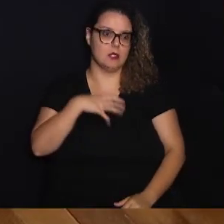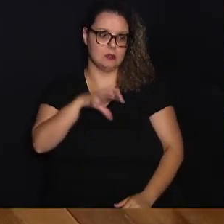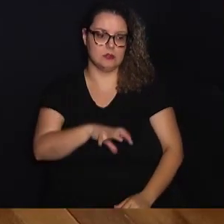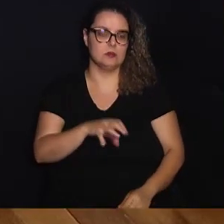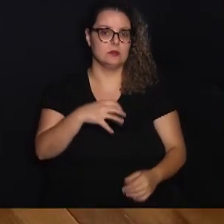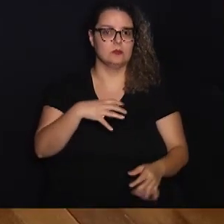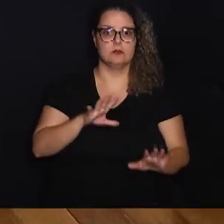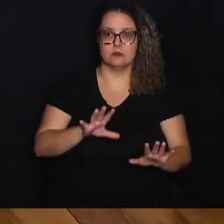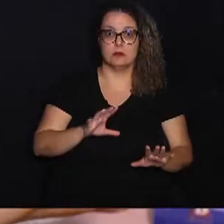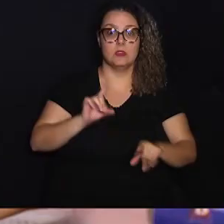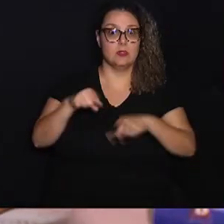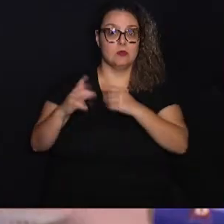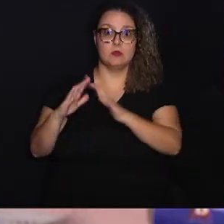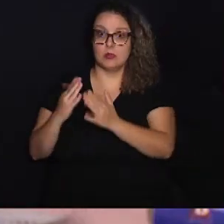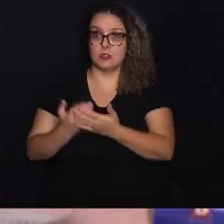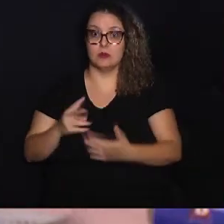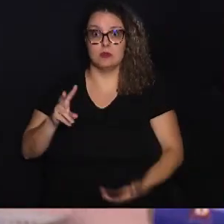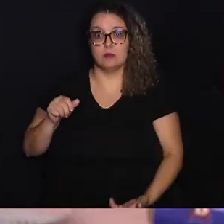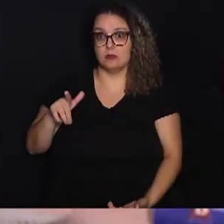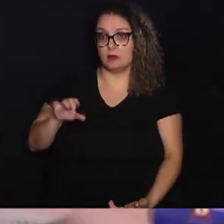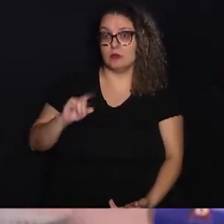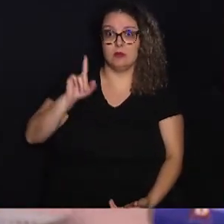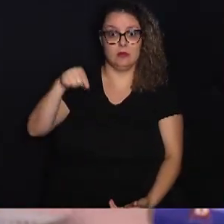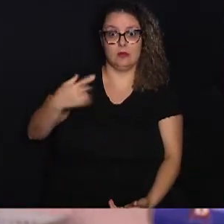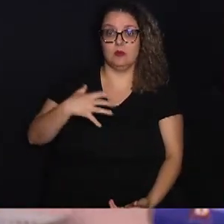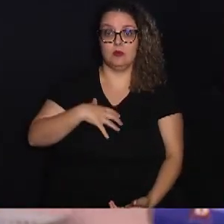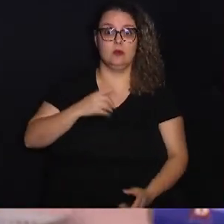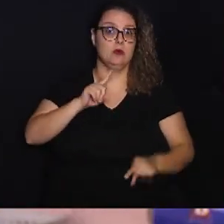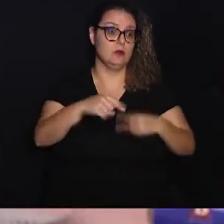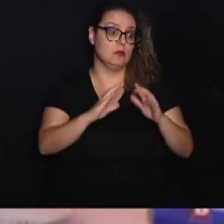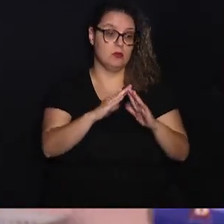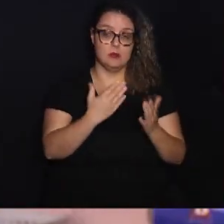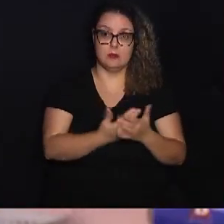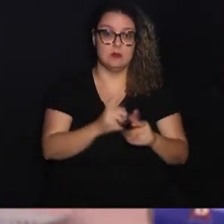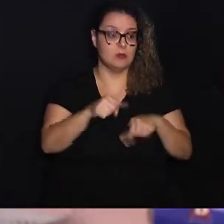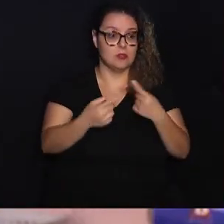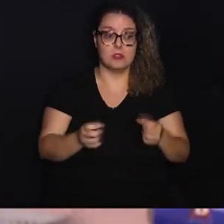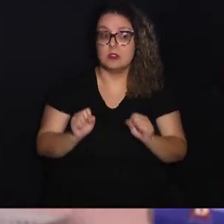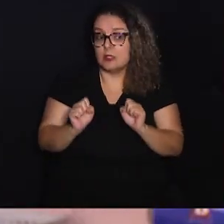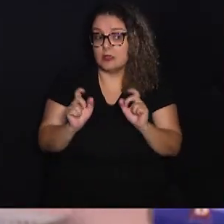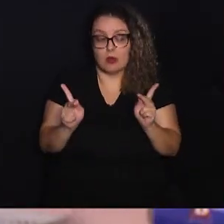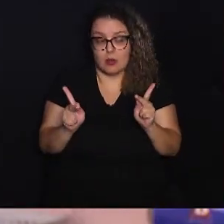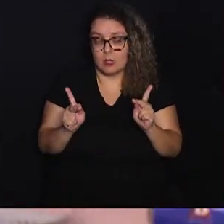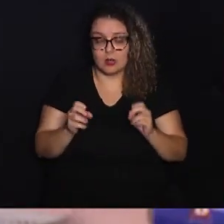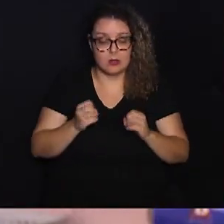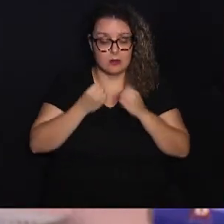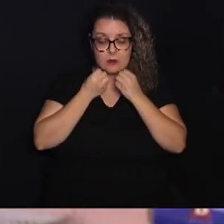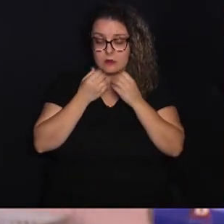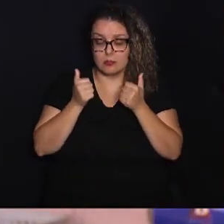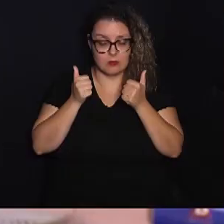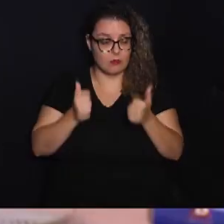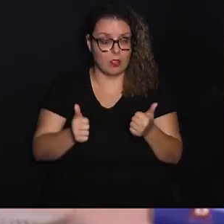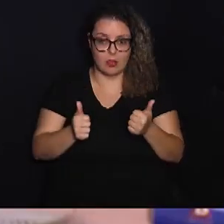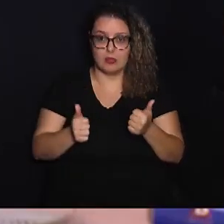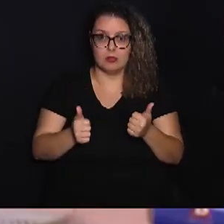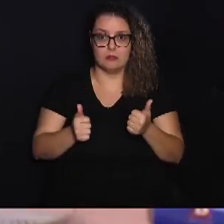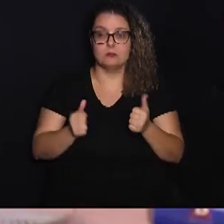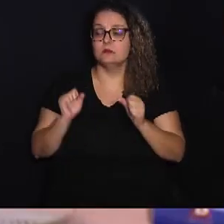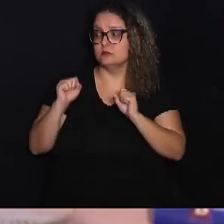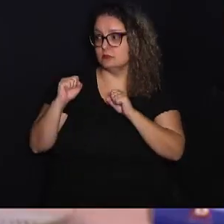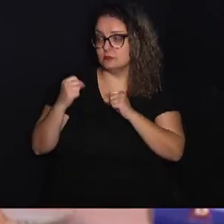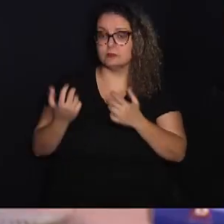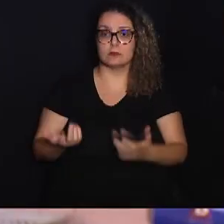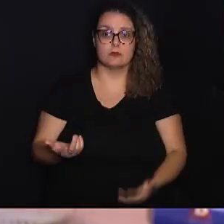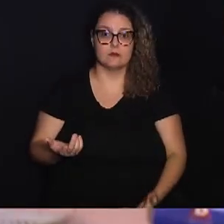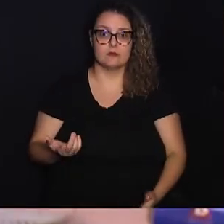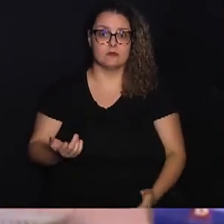outra escola Waldorf que vai ser de outro jeito, e vai ter outra escola Waldorf que e tudo bem, né? Então assim, você pode ir em,